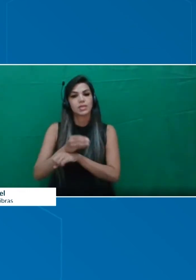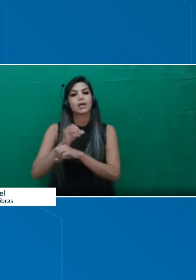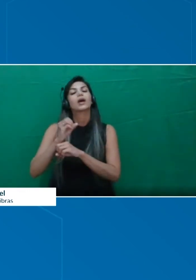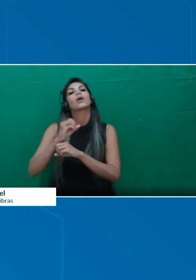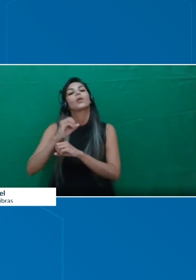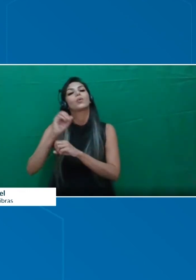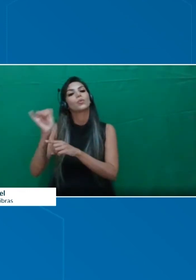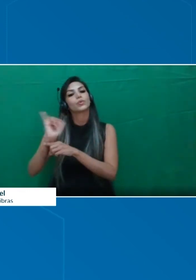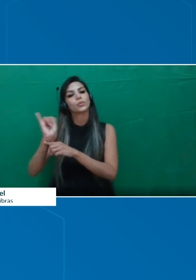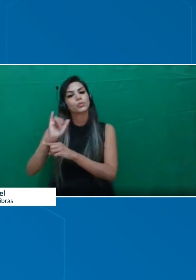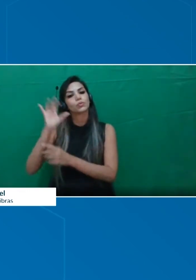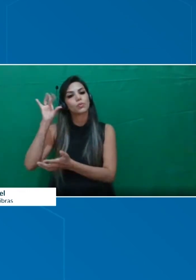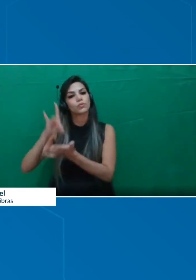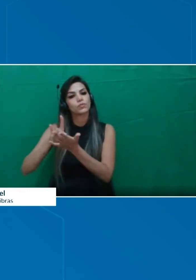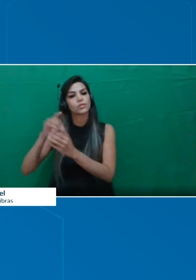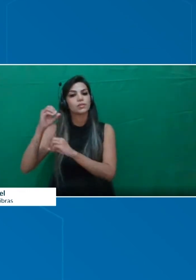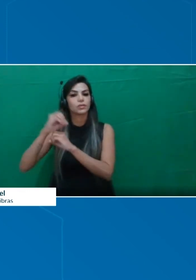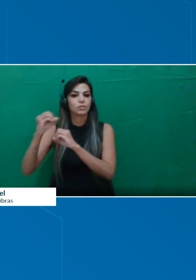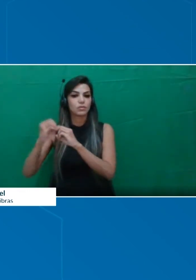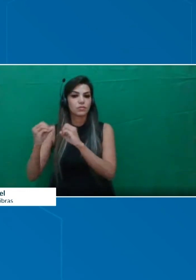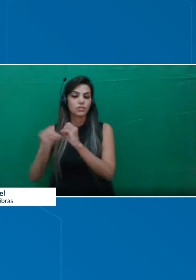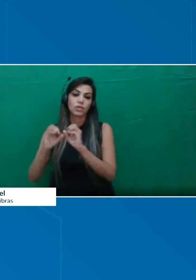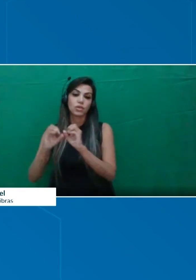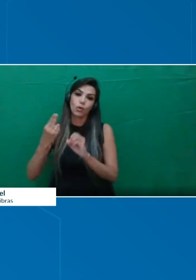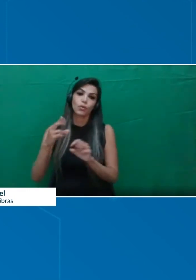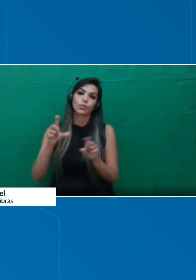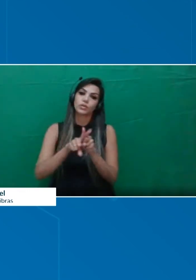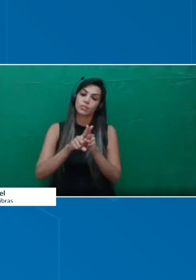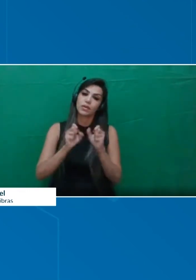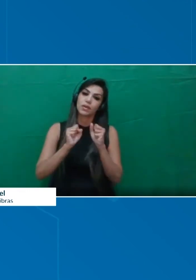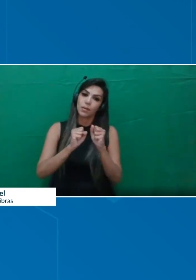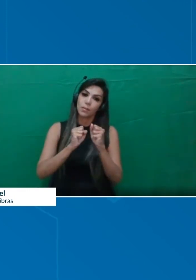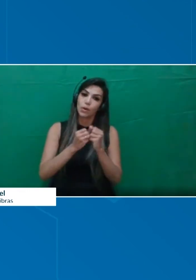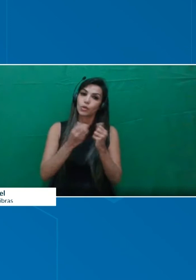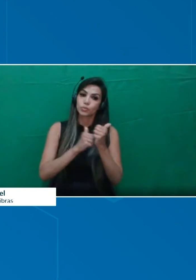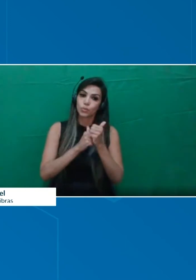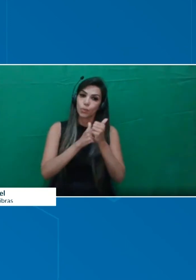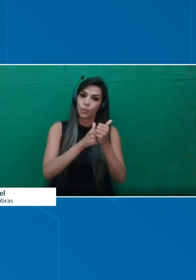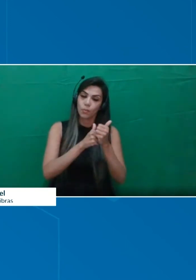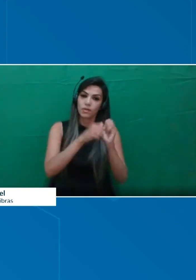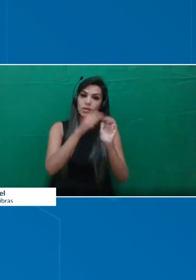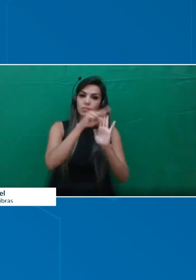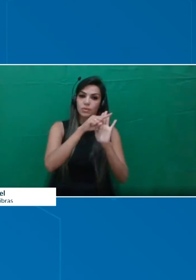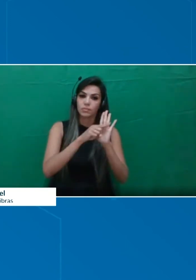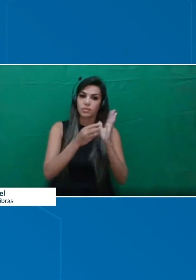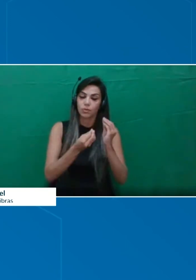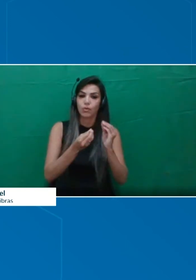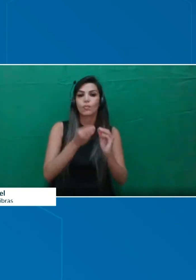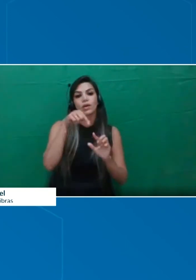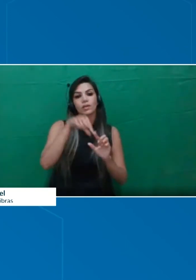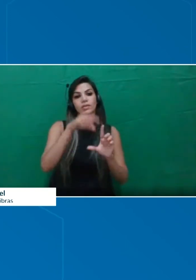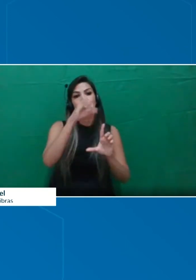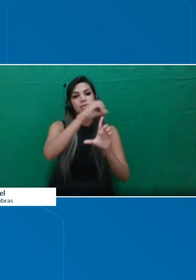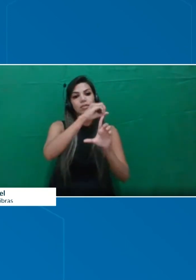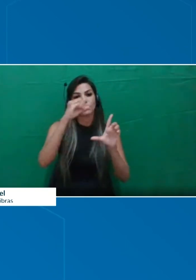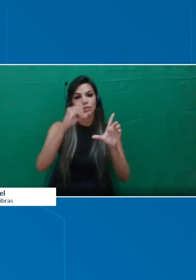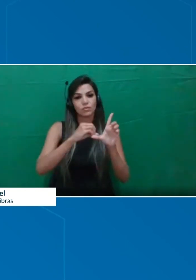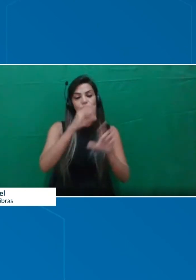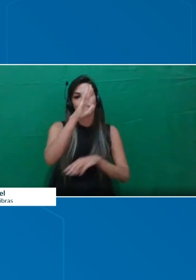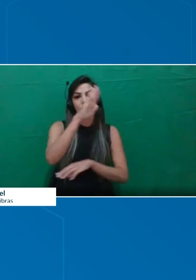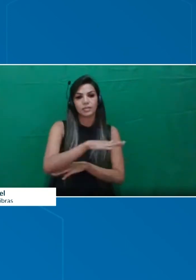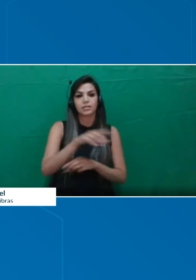ou também pode acompanhar a programação por intermédio da TV UFG, na parte vespertina, e também a